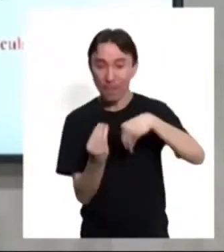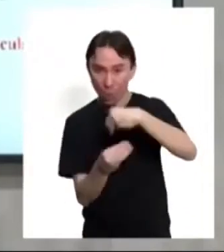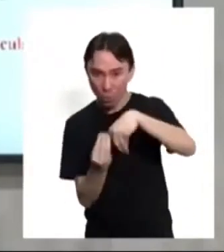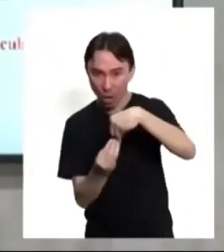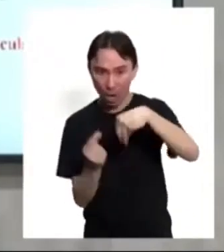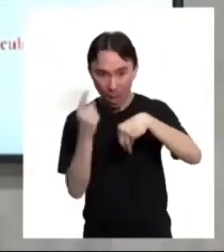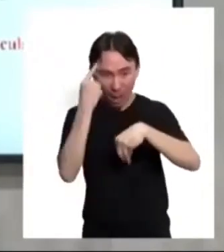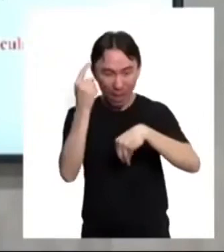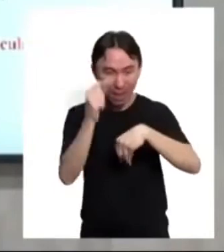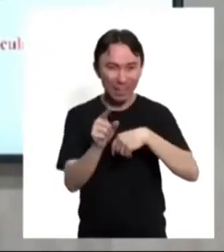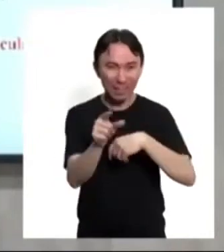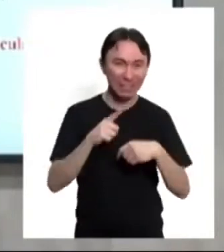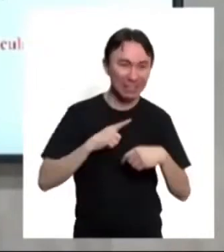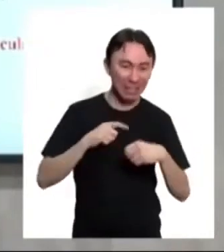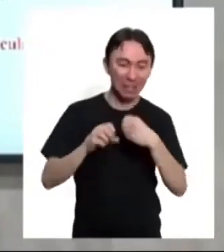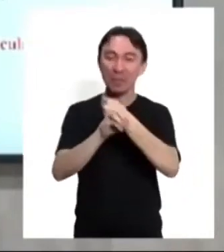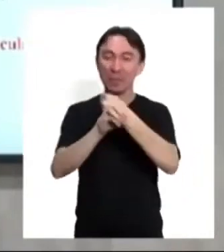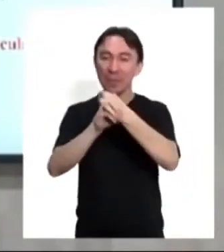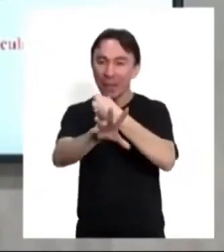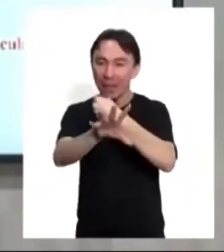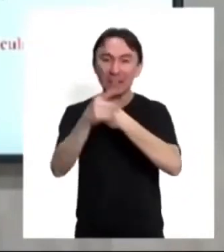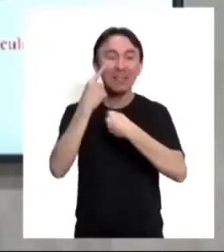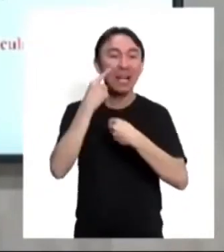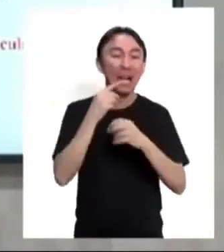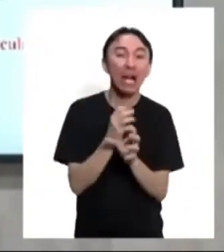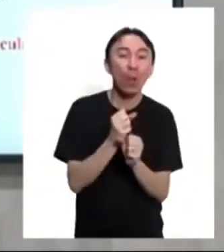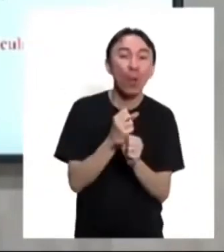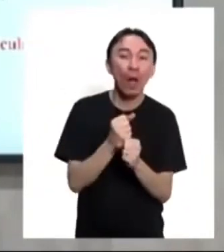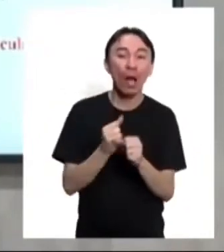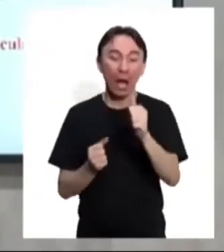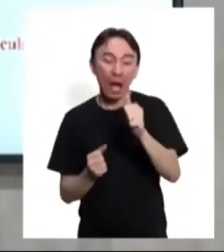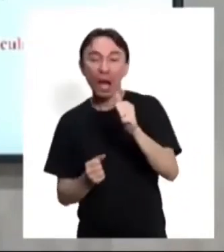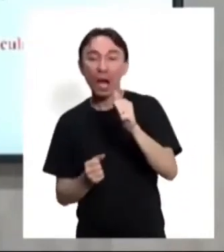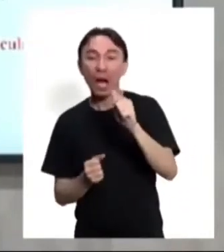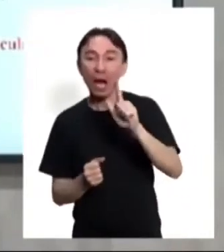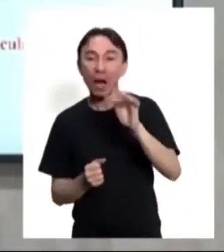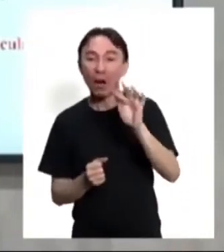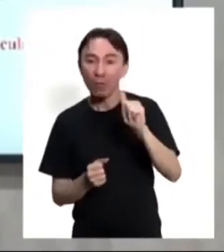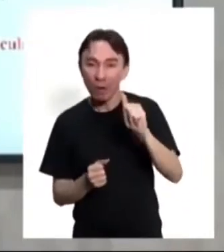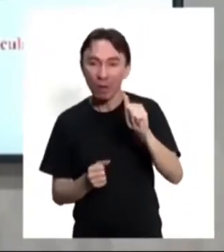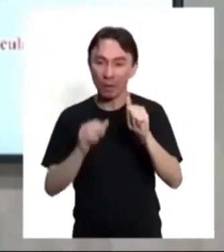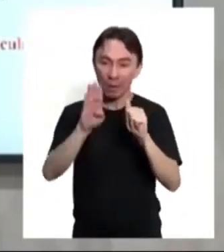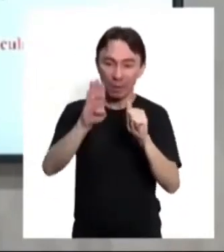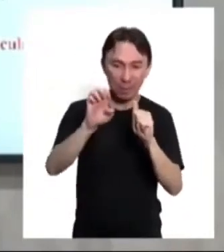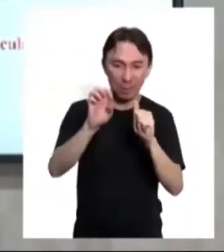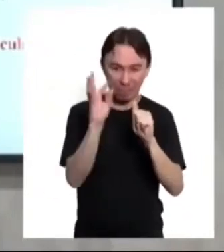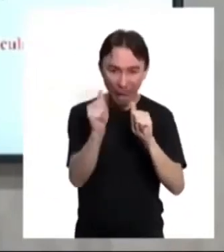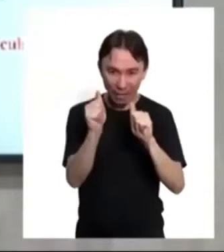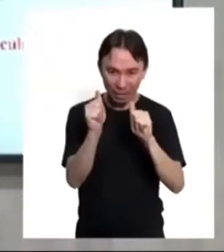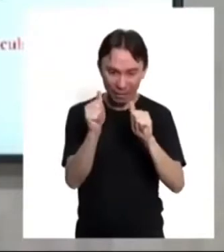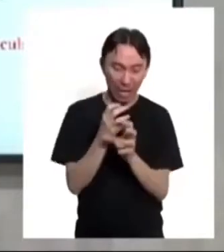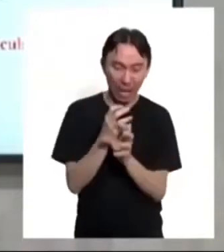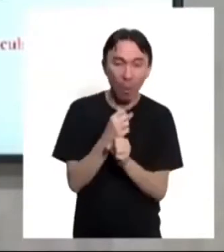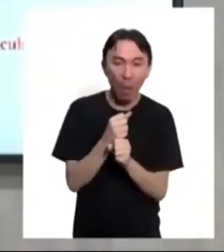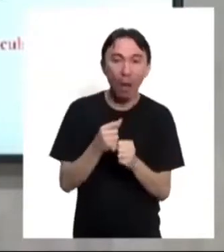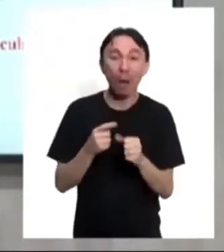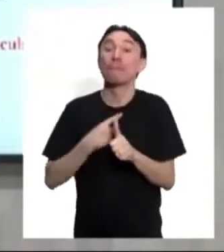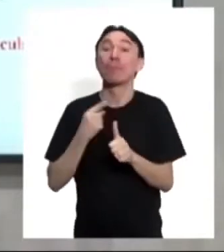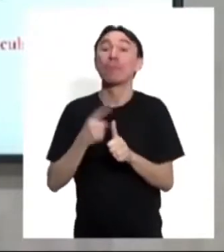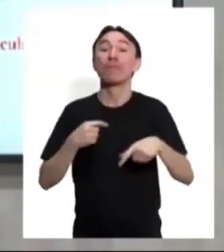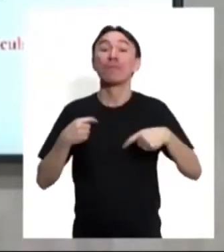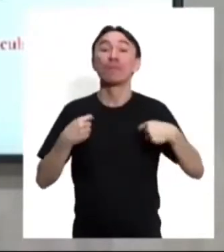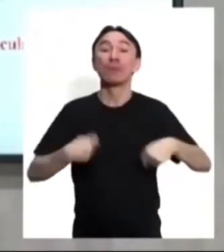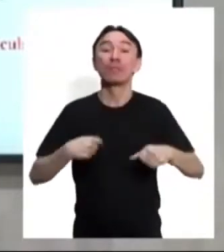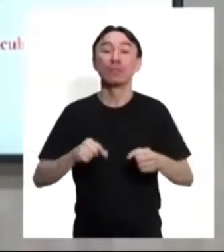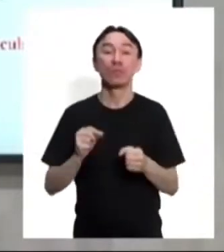para calcular quantos alfas e quantos betas você emite, a primeira coisa que você tem que fazer é calcular